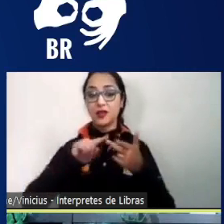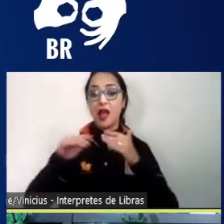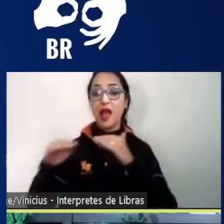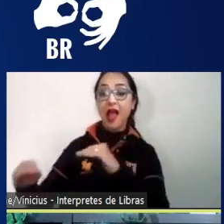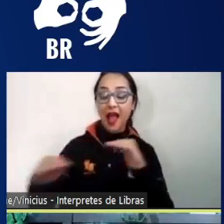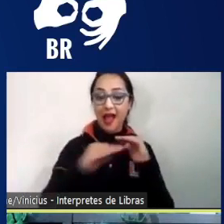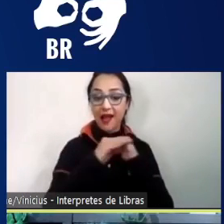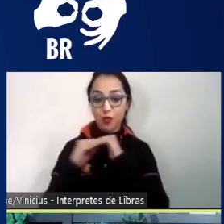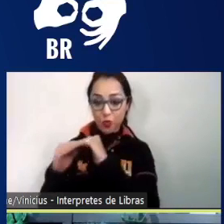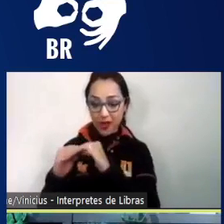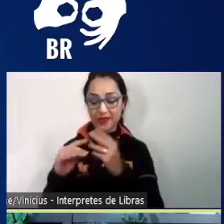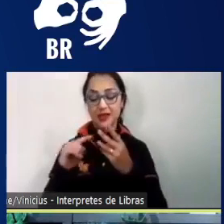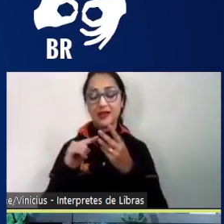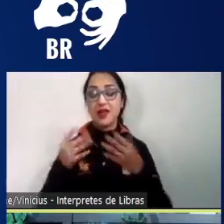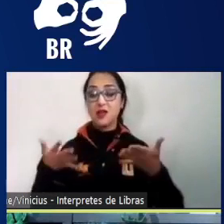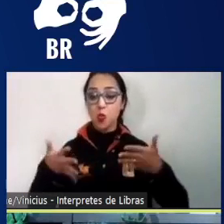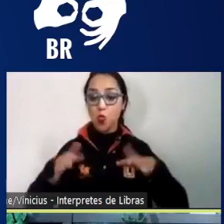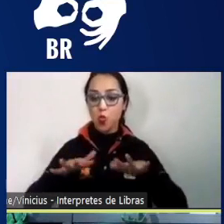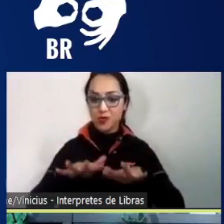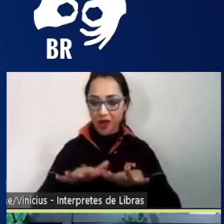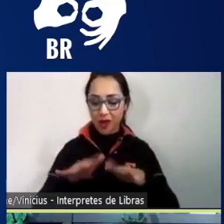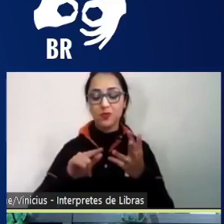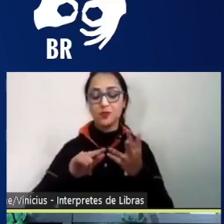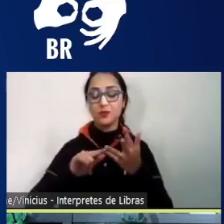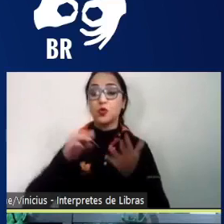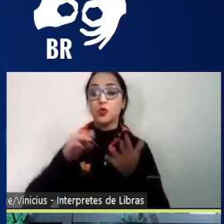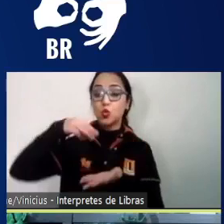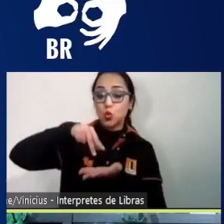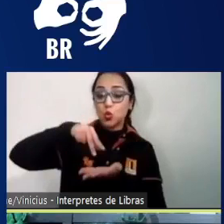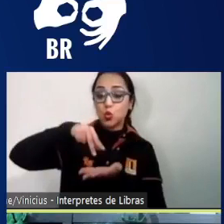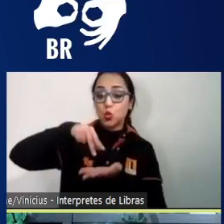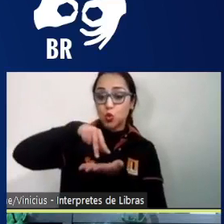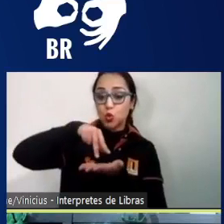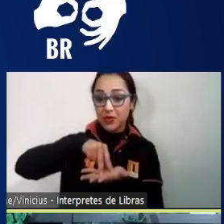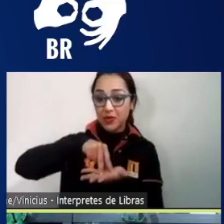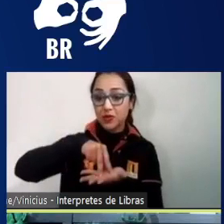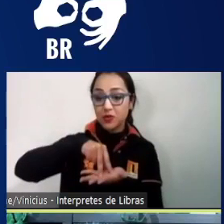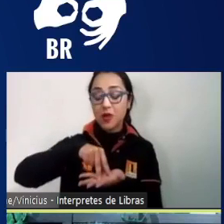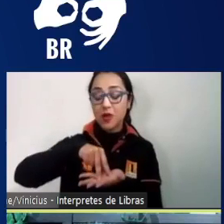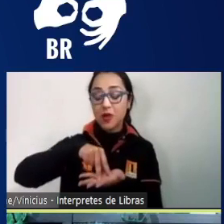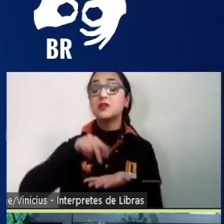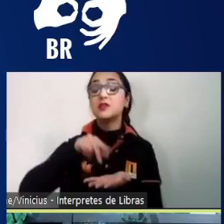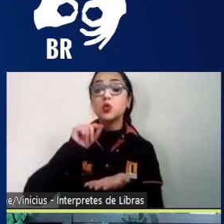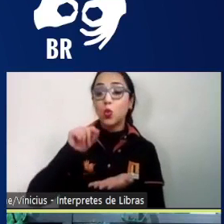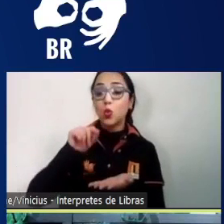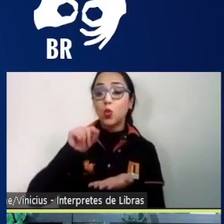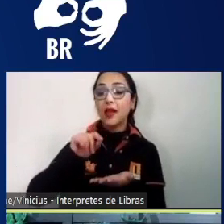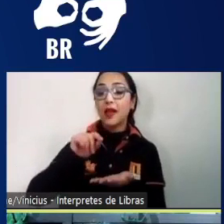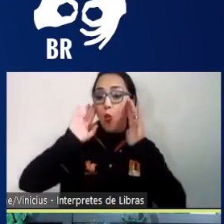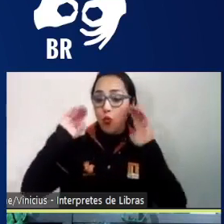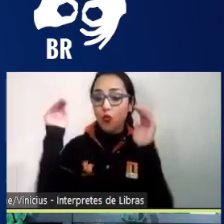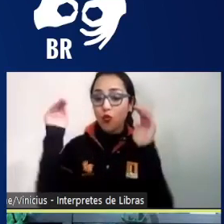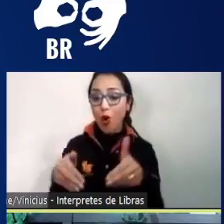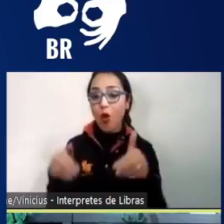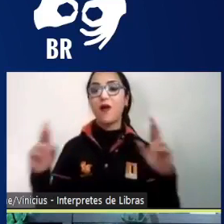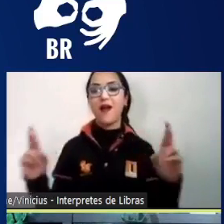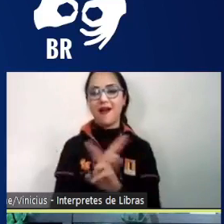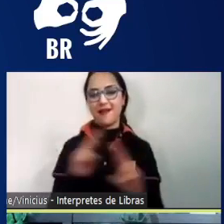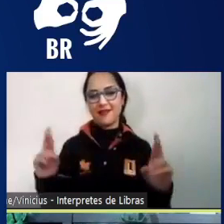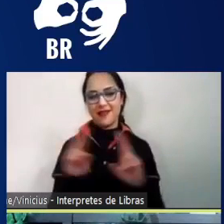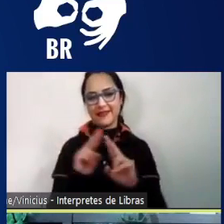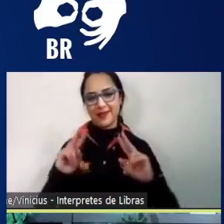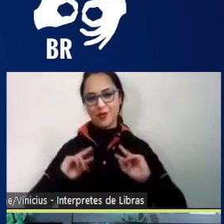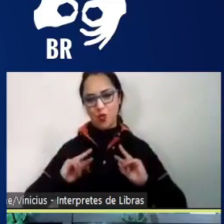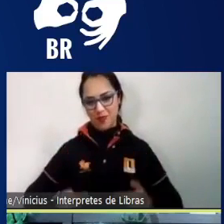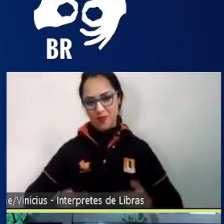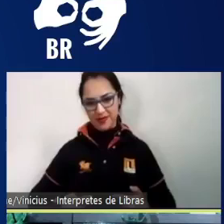relações humanas. Claro que tendo como base o tripé da sustentabilidade, que é a